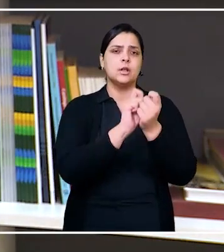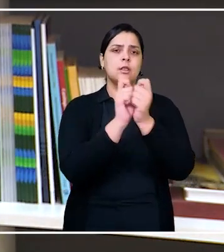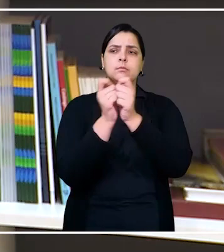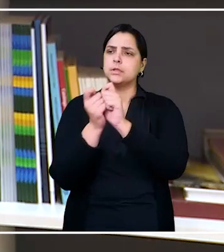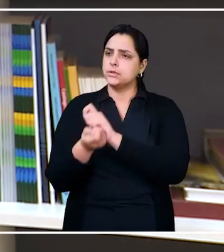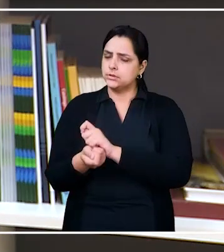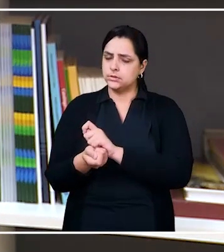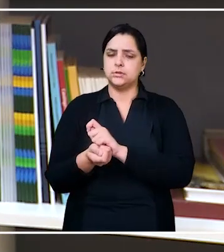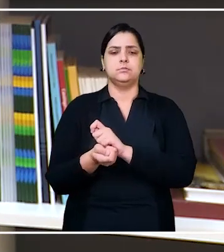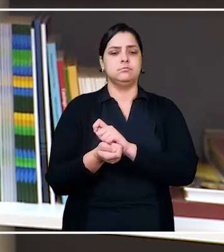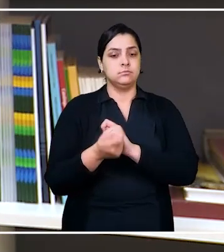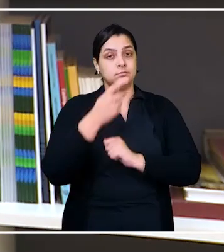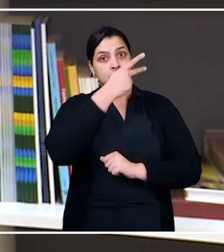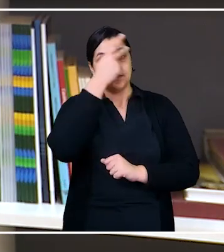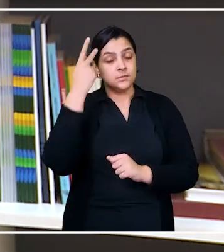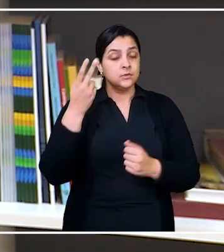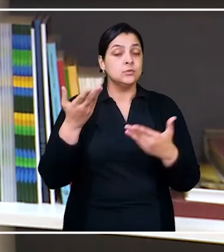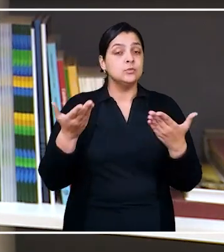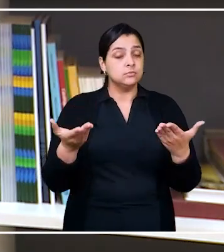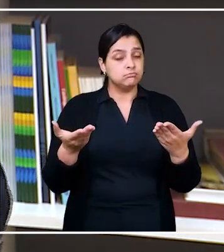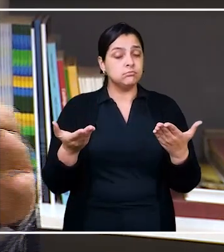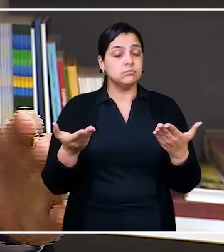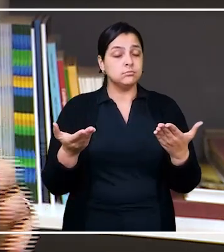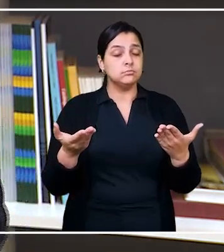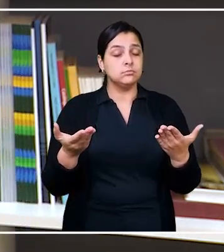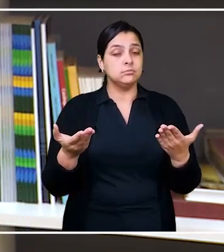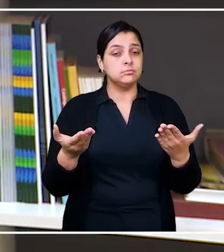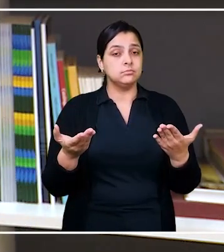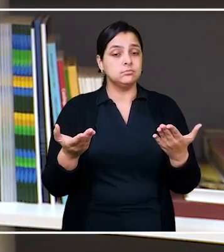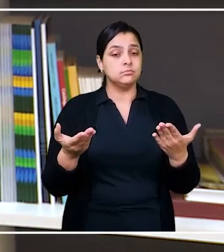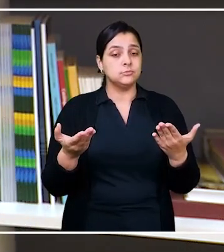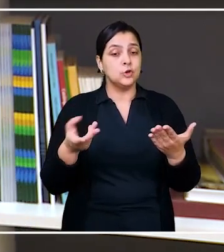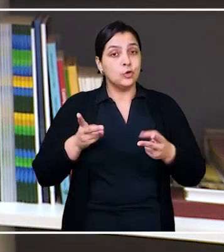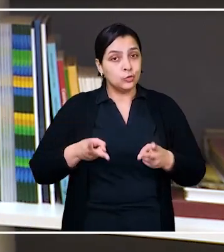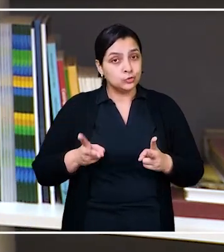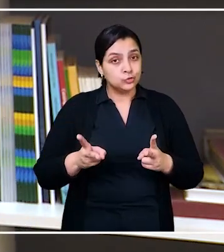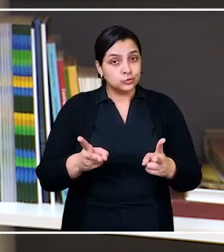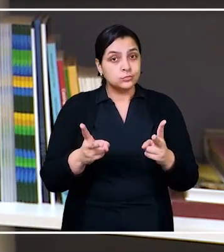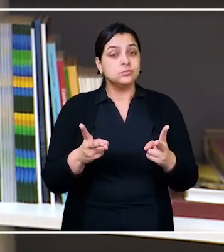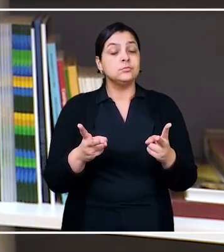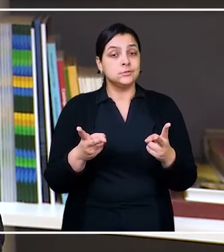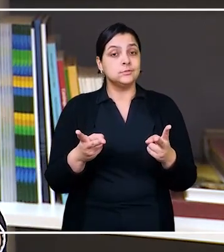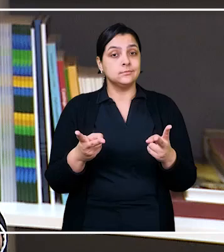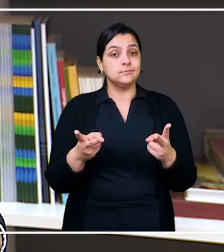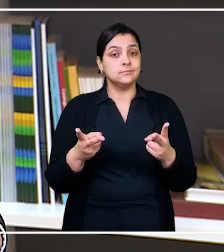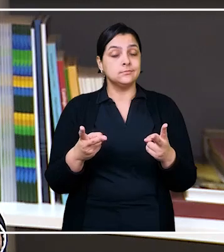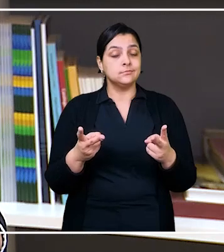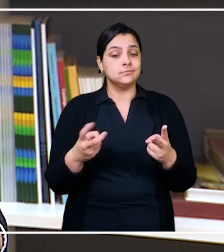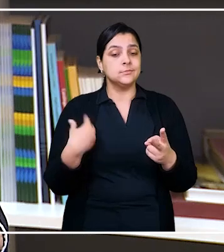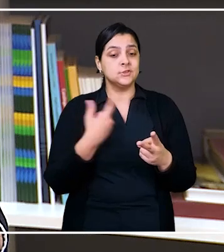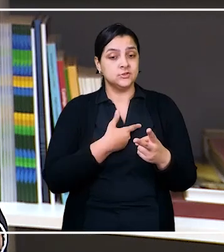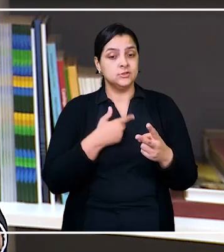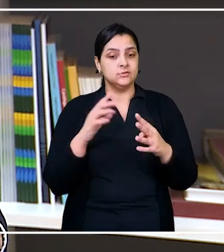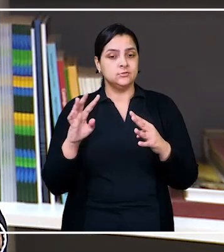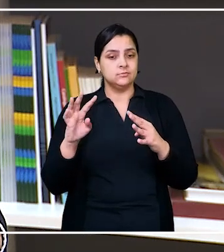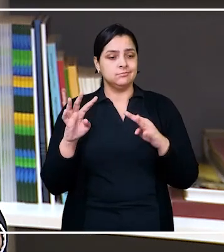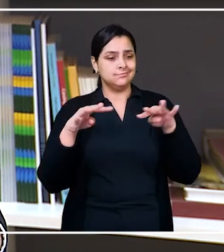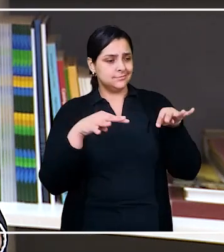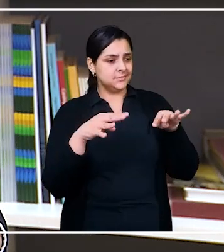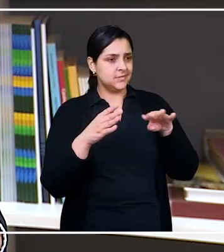faz as adequações de forma que as pessoas tenham uma Total permanência né e mais que a gente